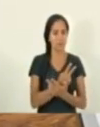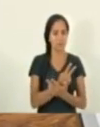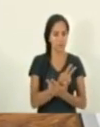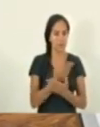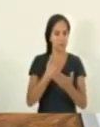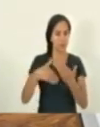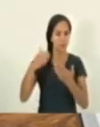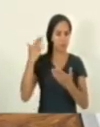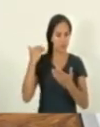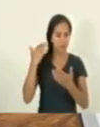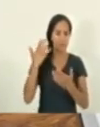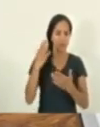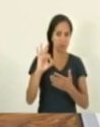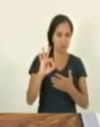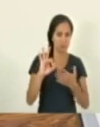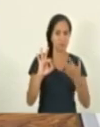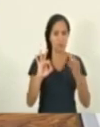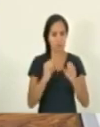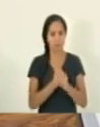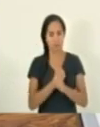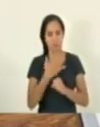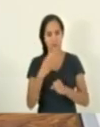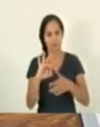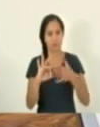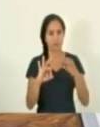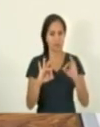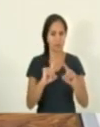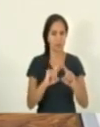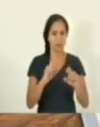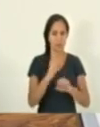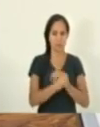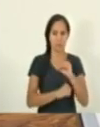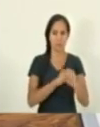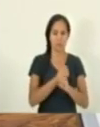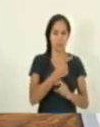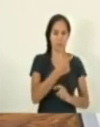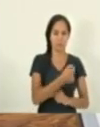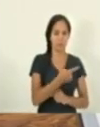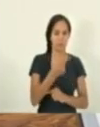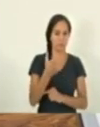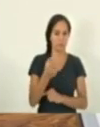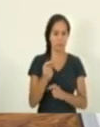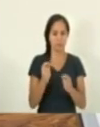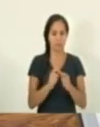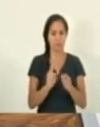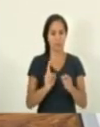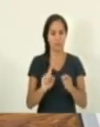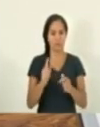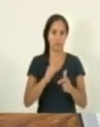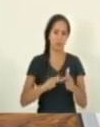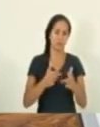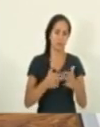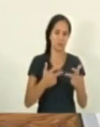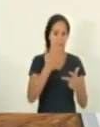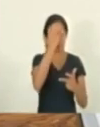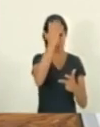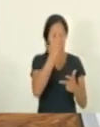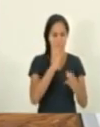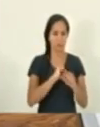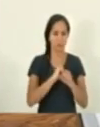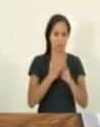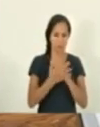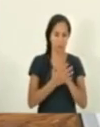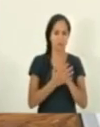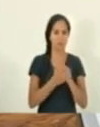ser feito a cada 10 anos, não foi feito no ano de 2020, em função de uma série de problemas. Foi o ano da pandemia, mas